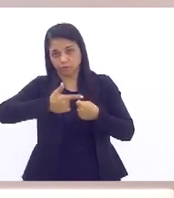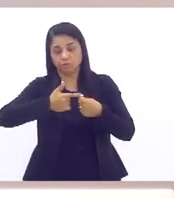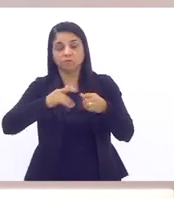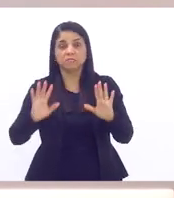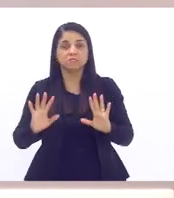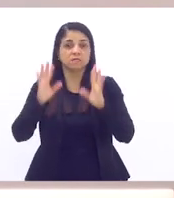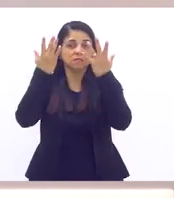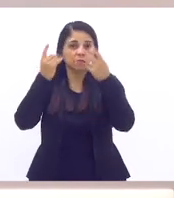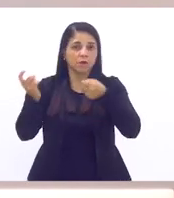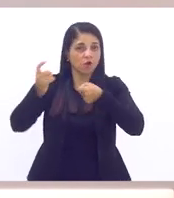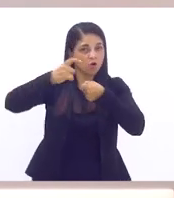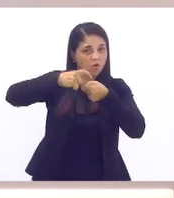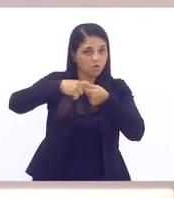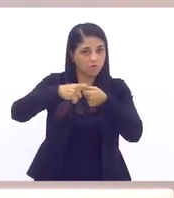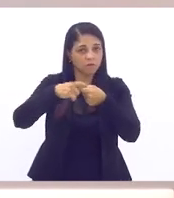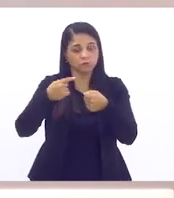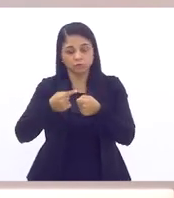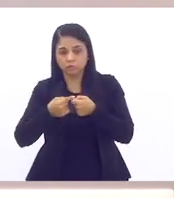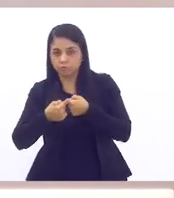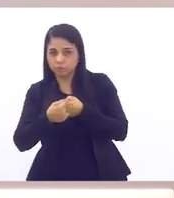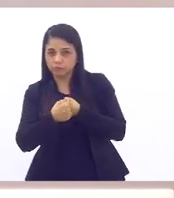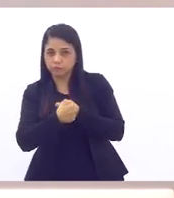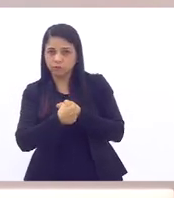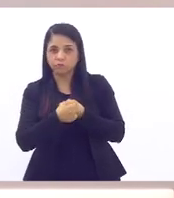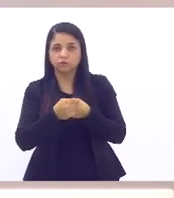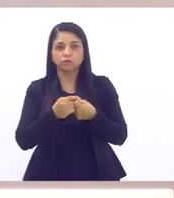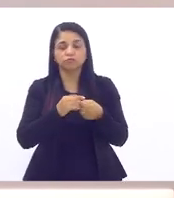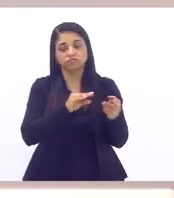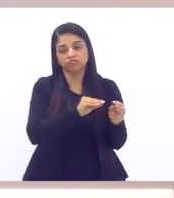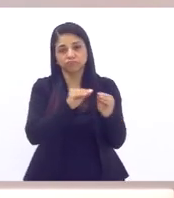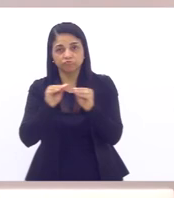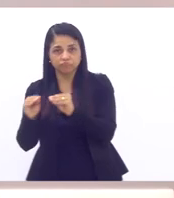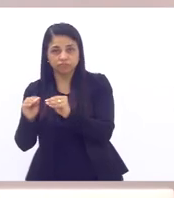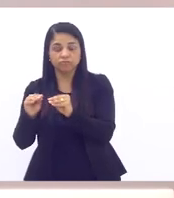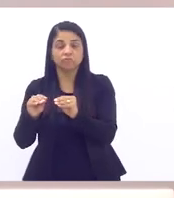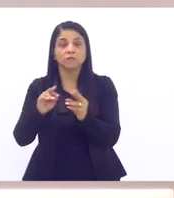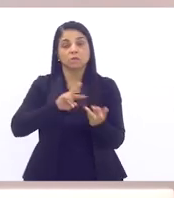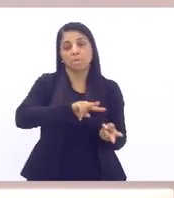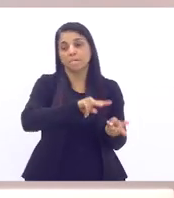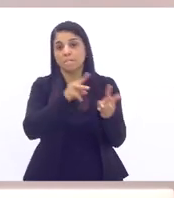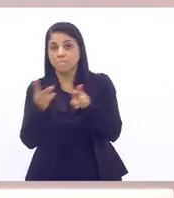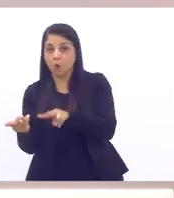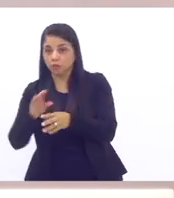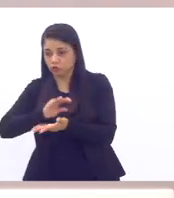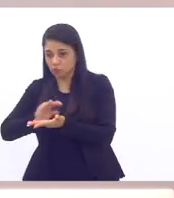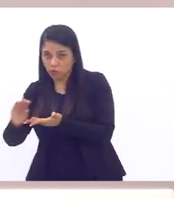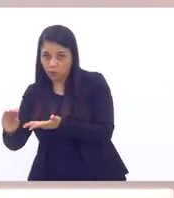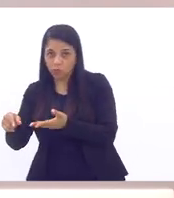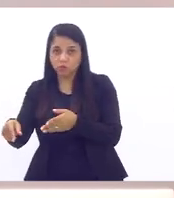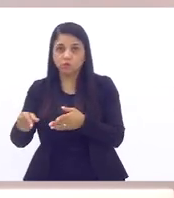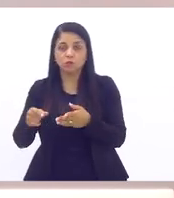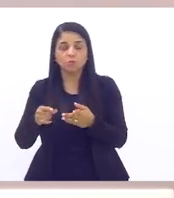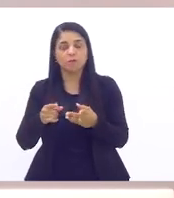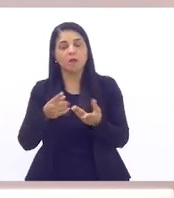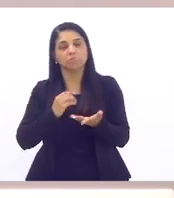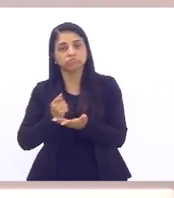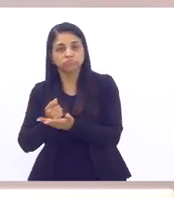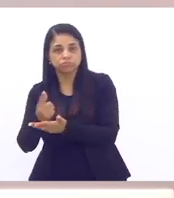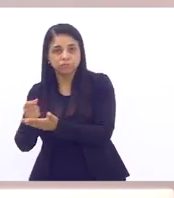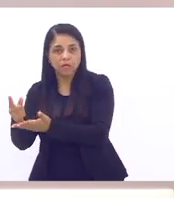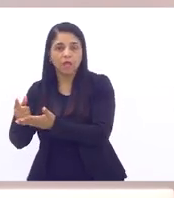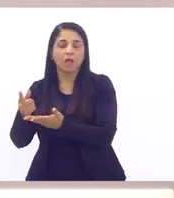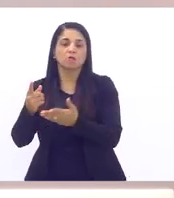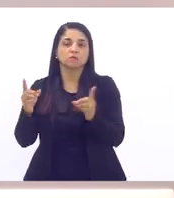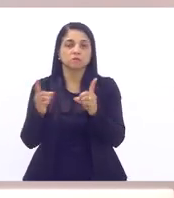Celebrar convênios e parcerias com os municípios com previsão de transferência de recursos para o custeio e oferta dos atendimentos em